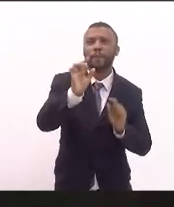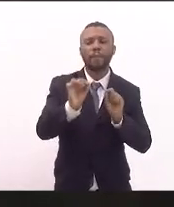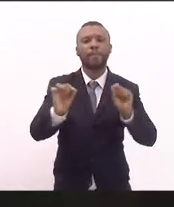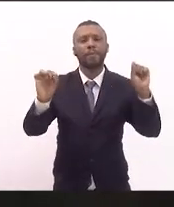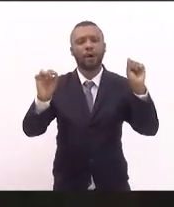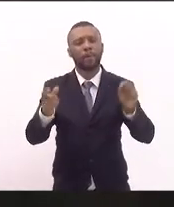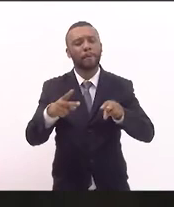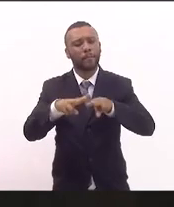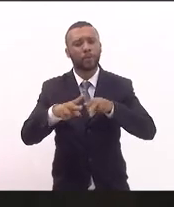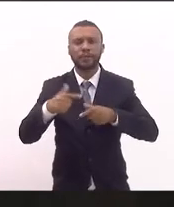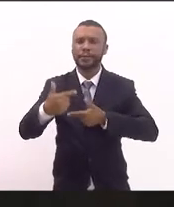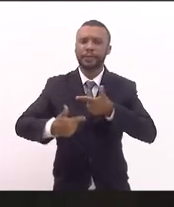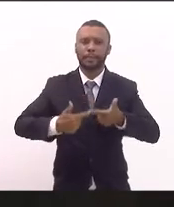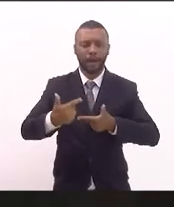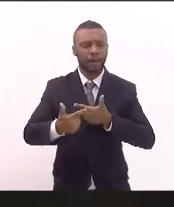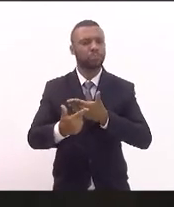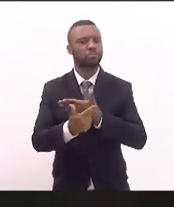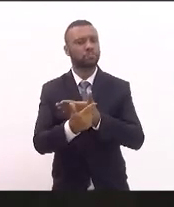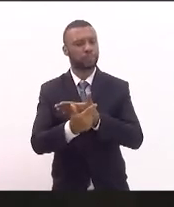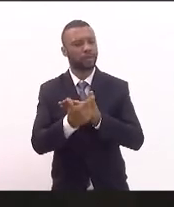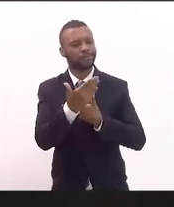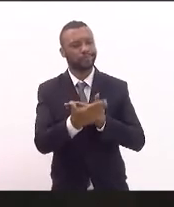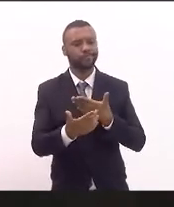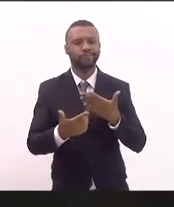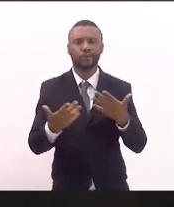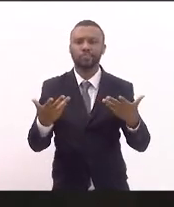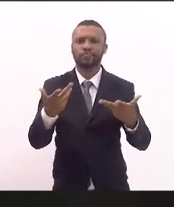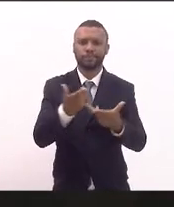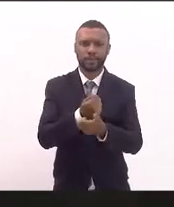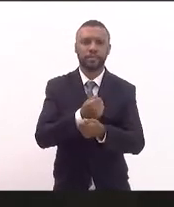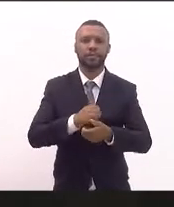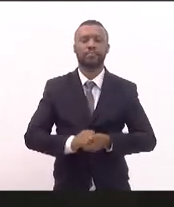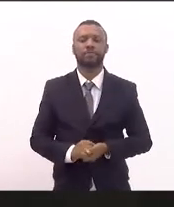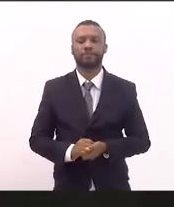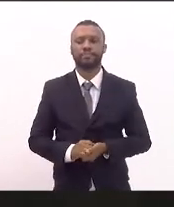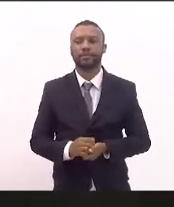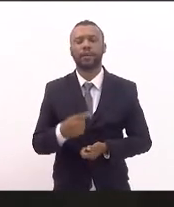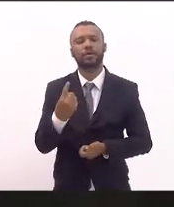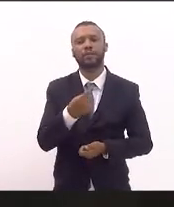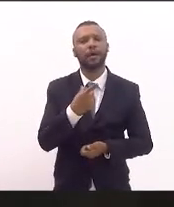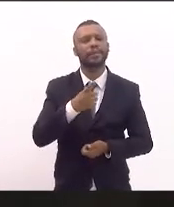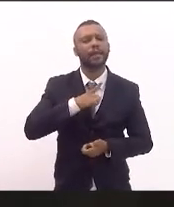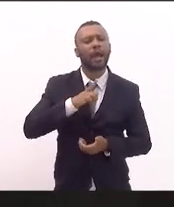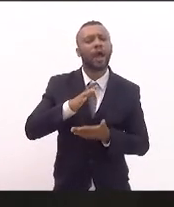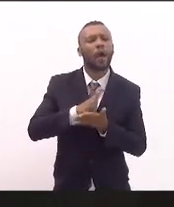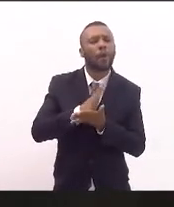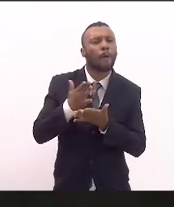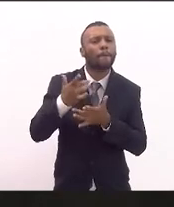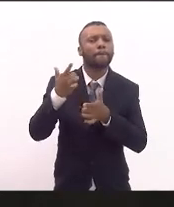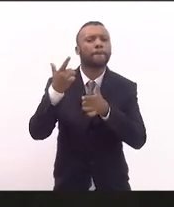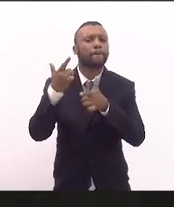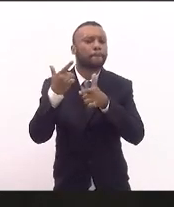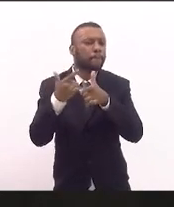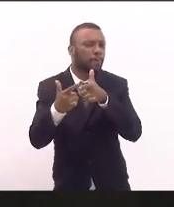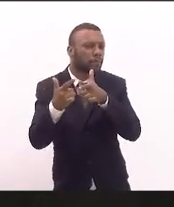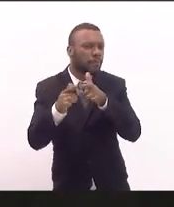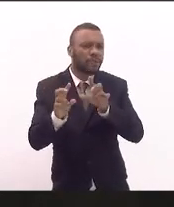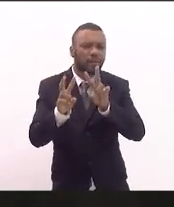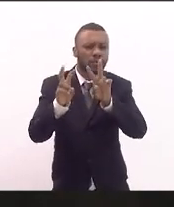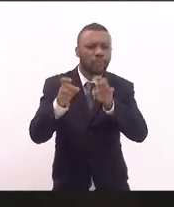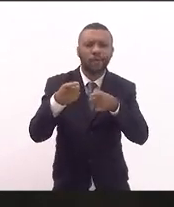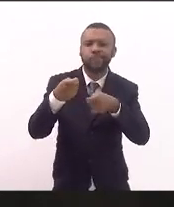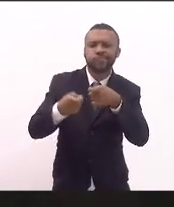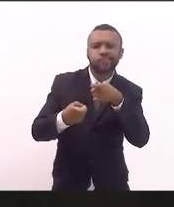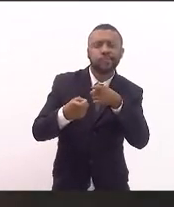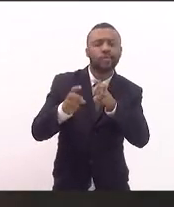senhora ocupa e faz, pelo belíssimo trabalho. E a gente aqui, quando tem algum problema em relação à questão do abuso de